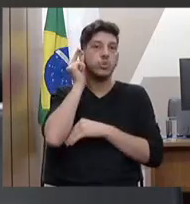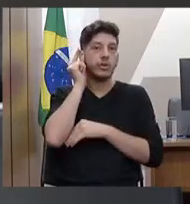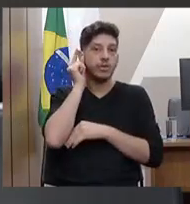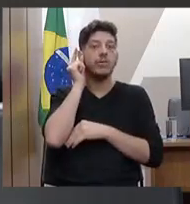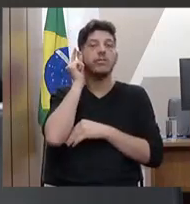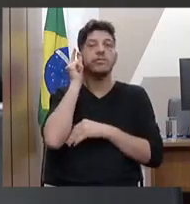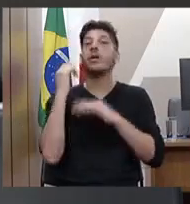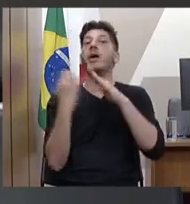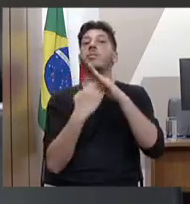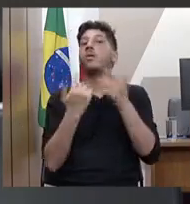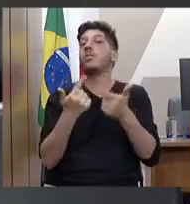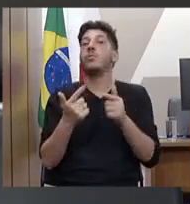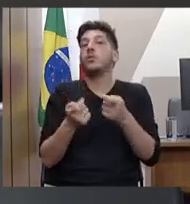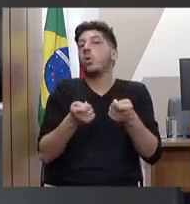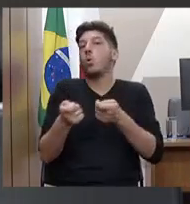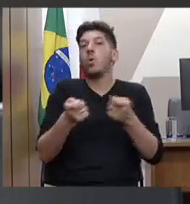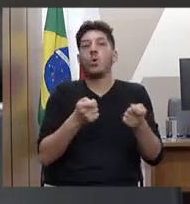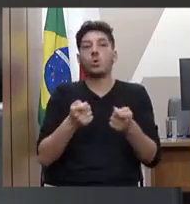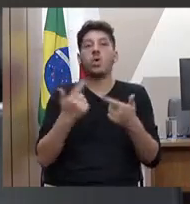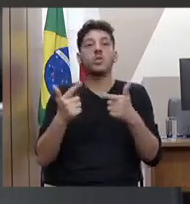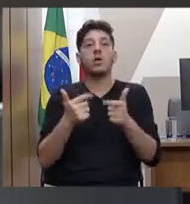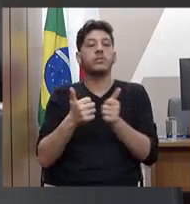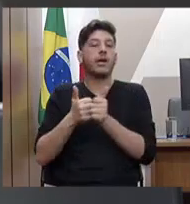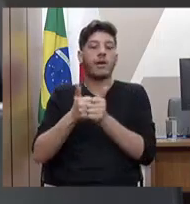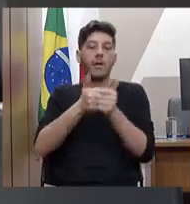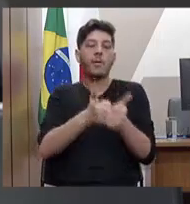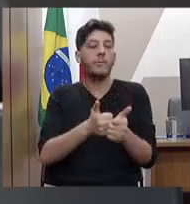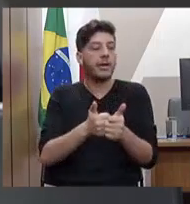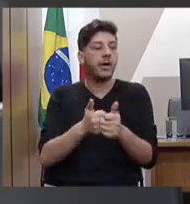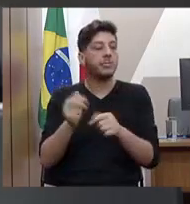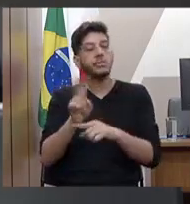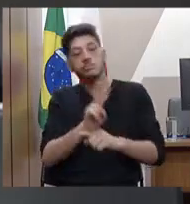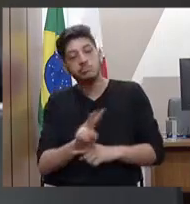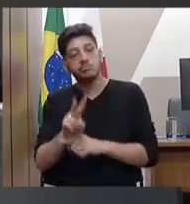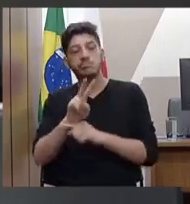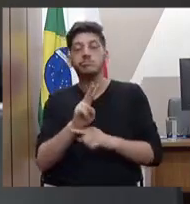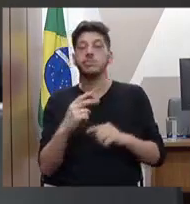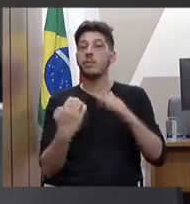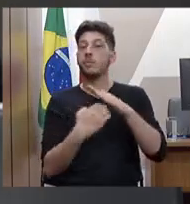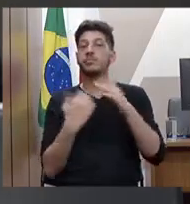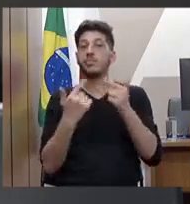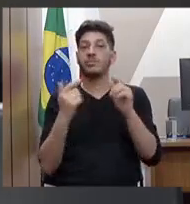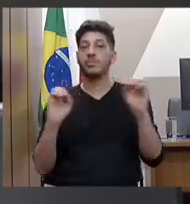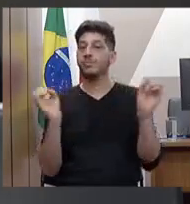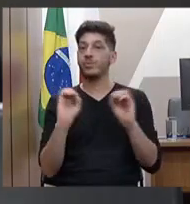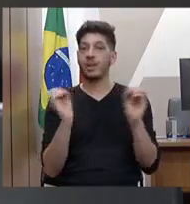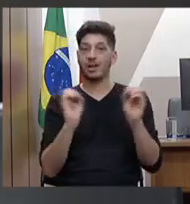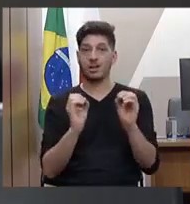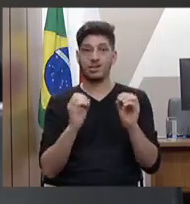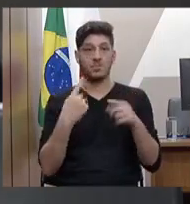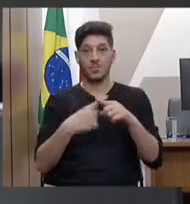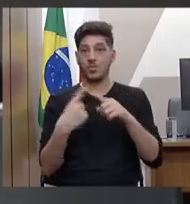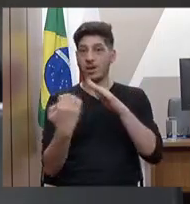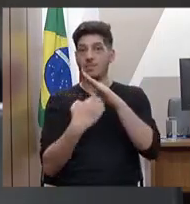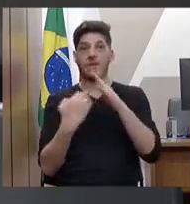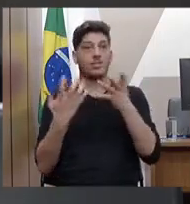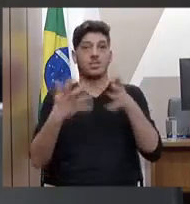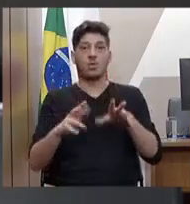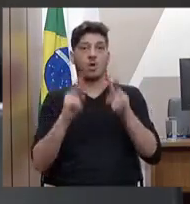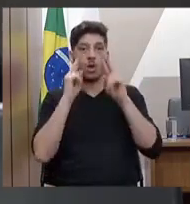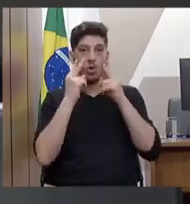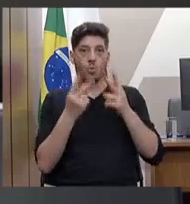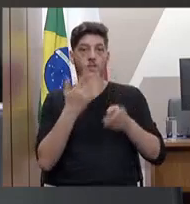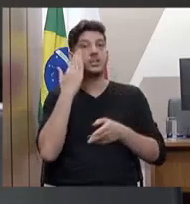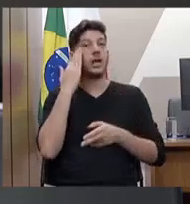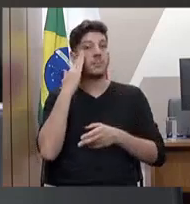fazia esse controle ela não fazia esse acompanhamento médico e eu não fazer porque ela também não quer reconhecer que ela